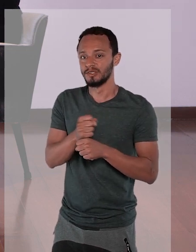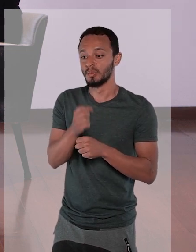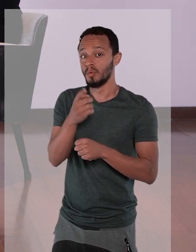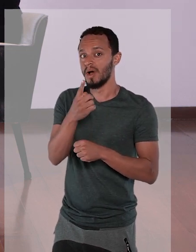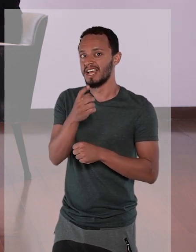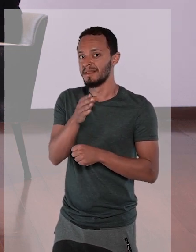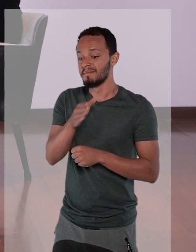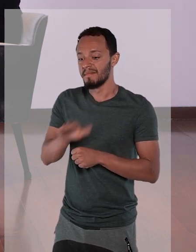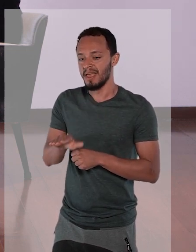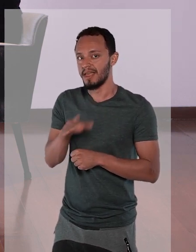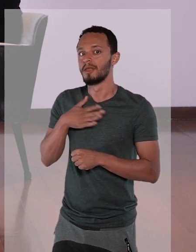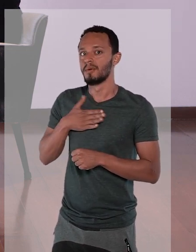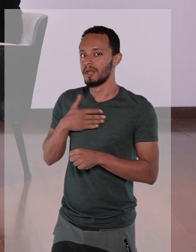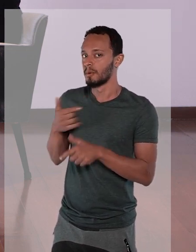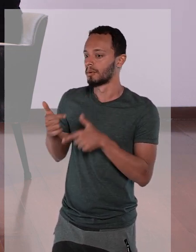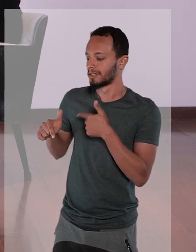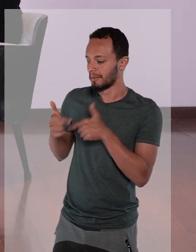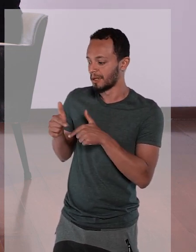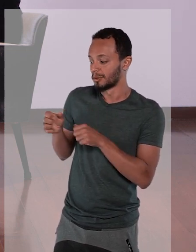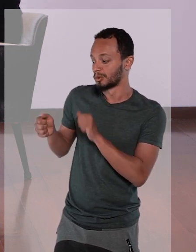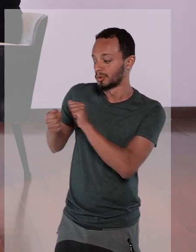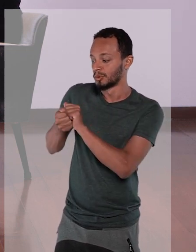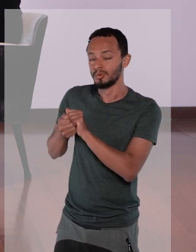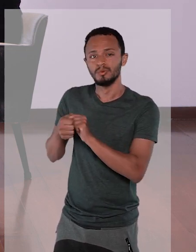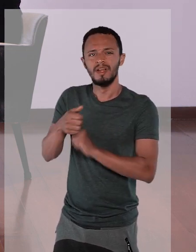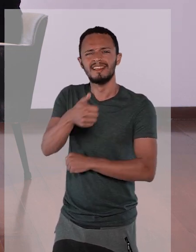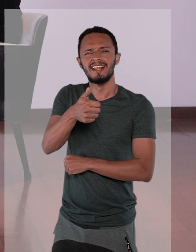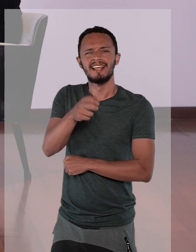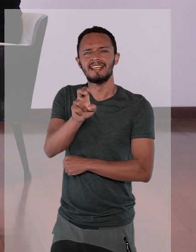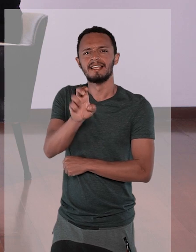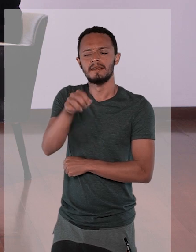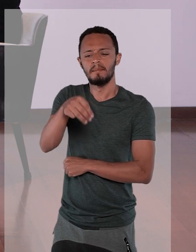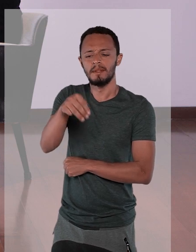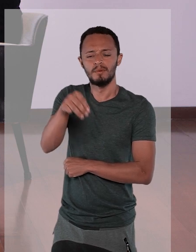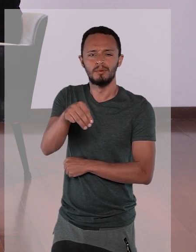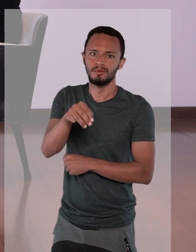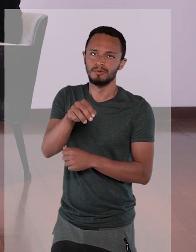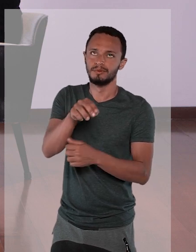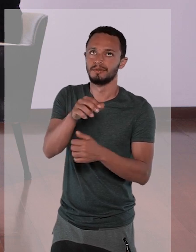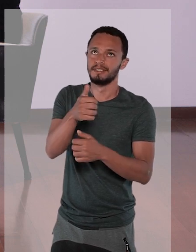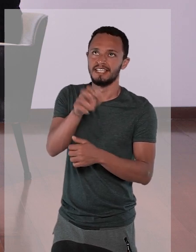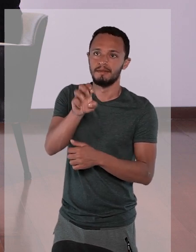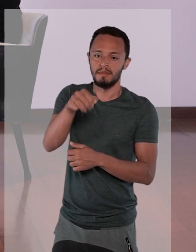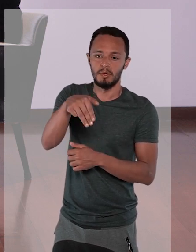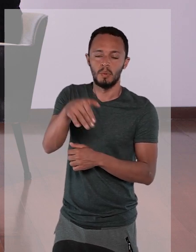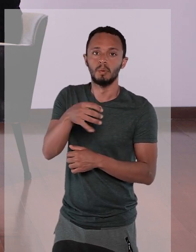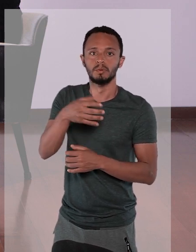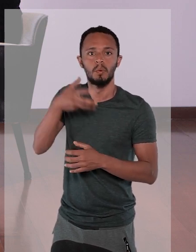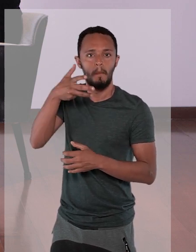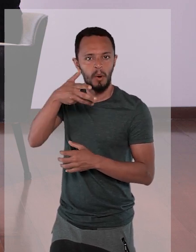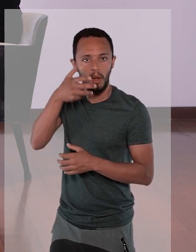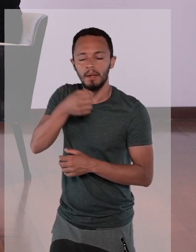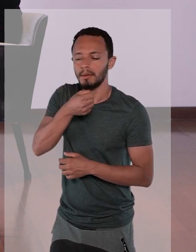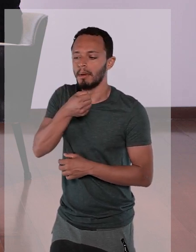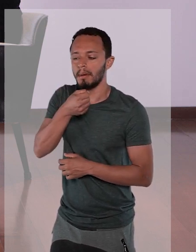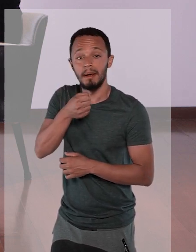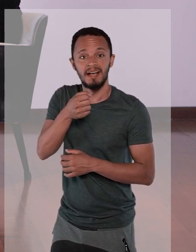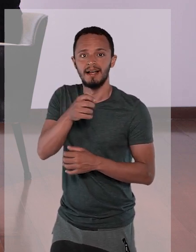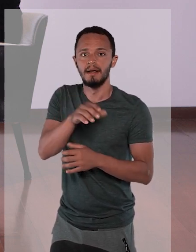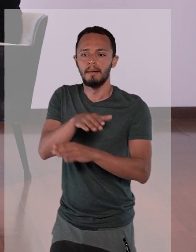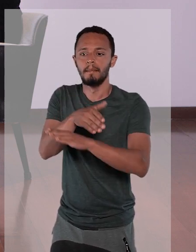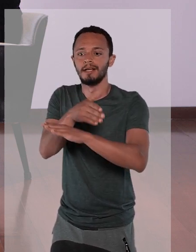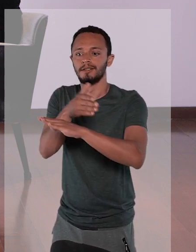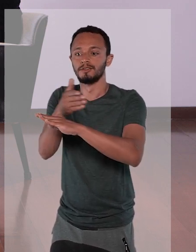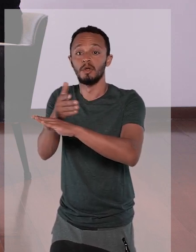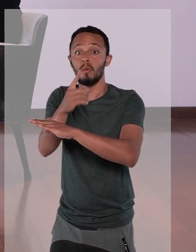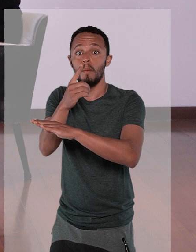na pandemia, onde a gente fazia um programa de 15 minutos, que nunca eram só 15 minutos, até, às vezes, atravessava 1